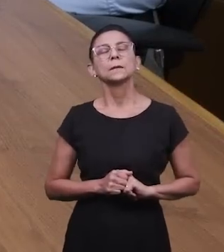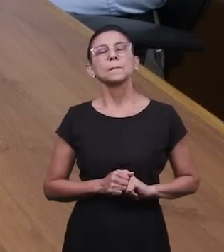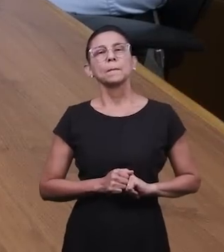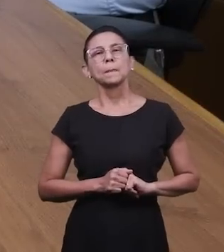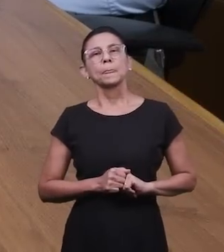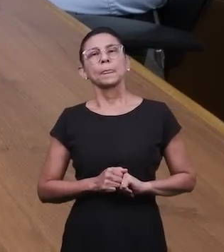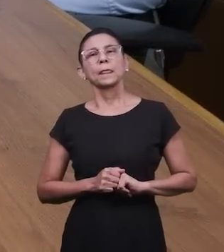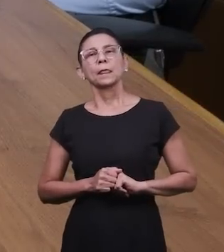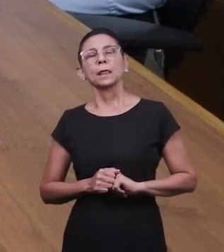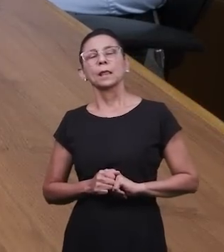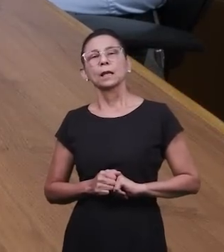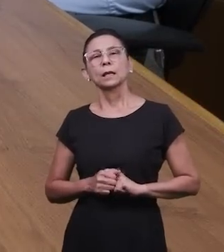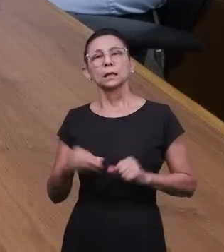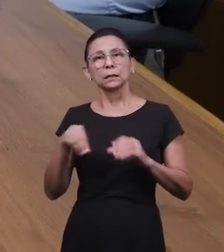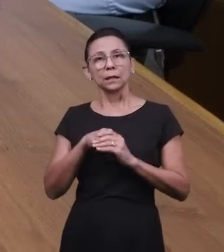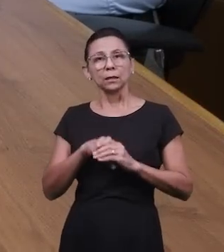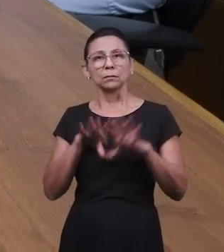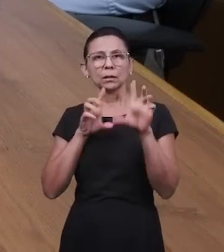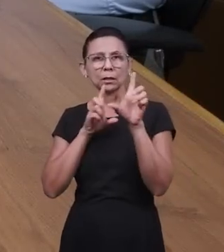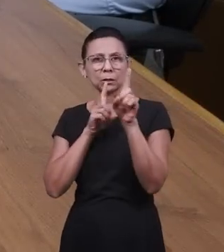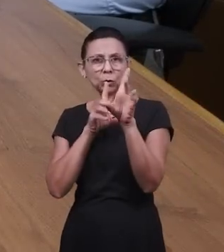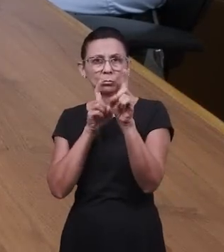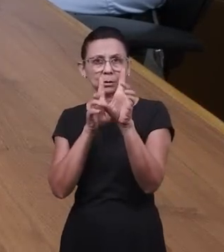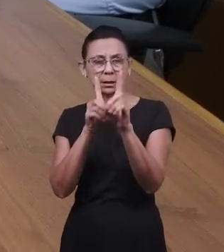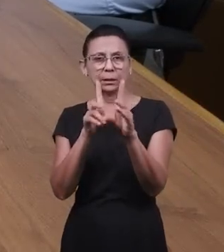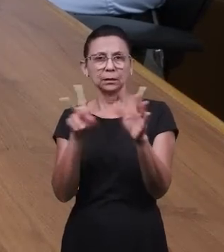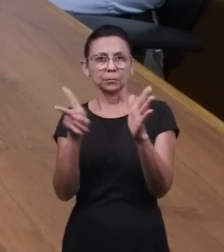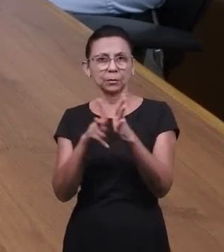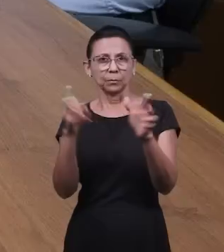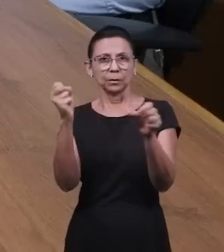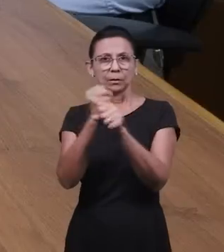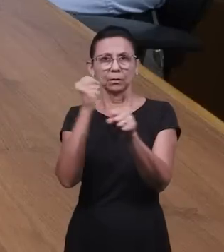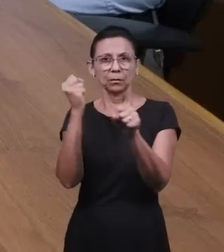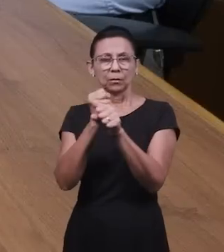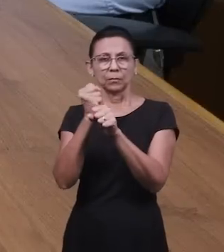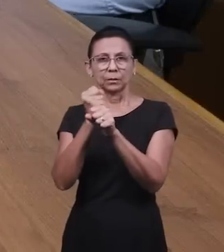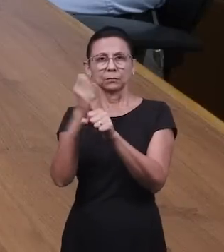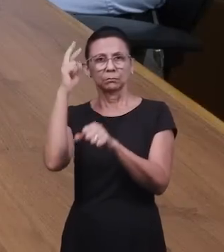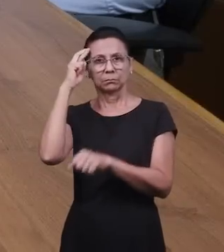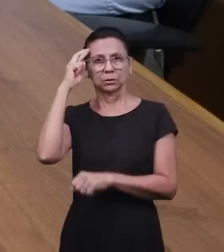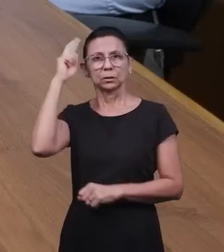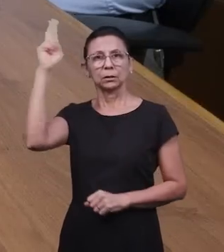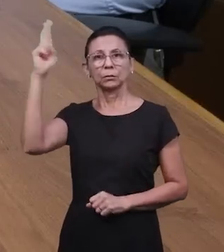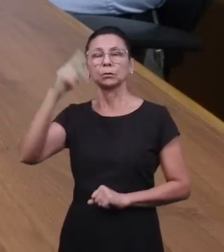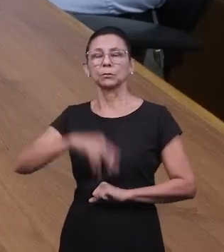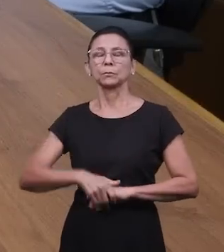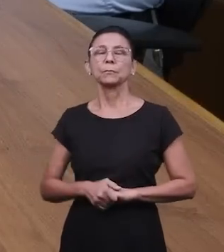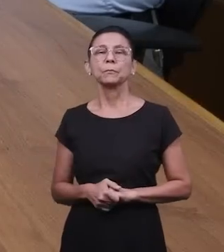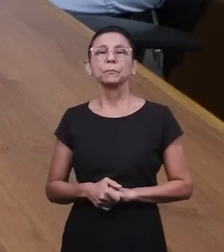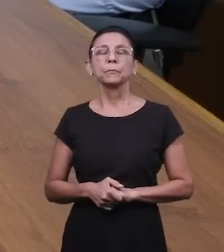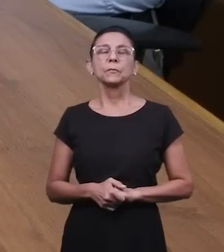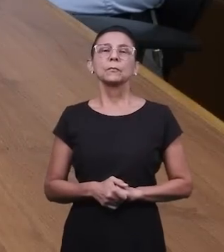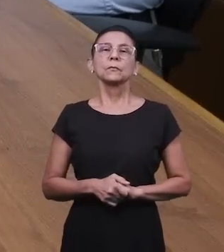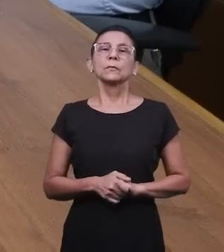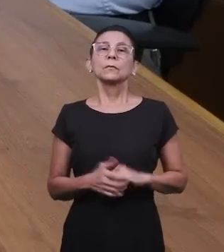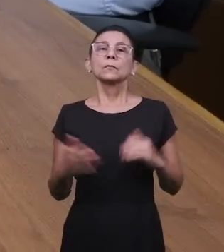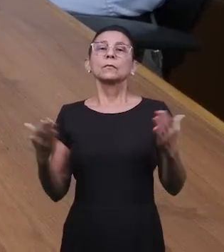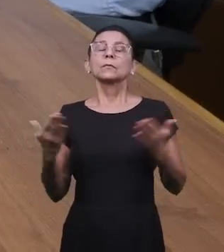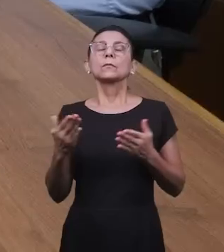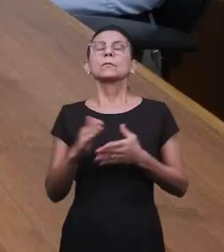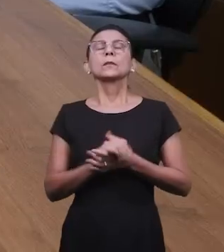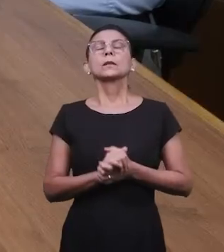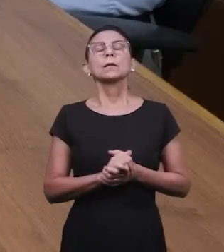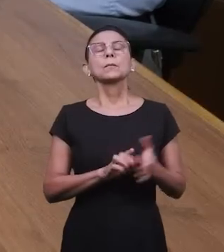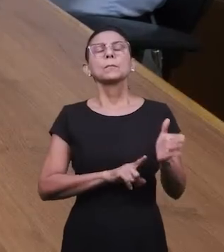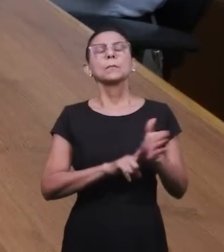e tudo mais. E aqui a pergunta e o que nos traz aqui é o seguinte: